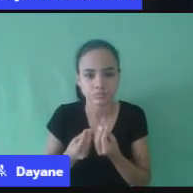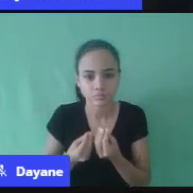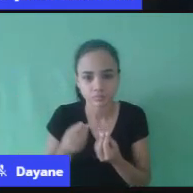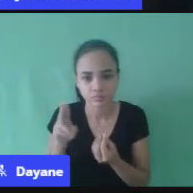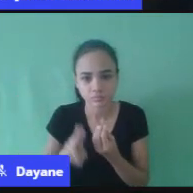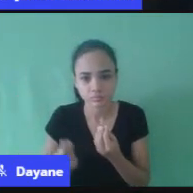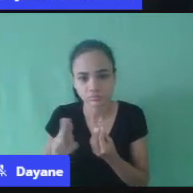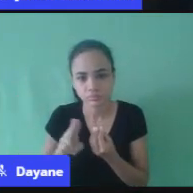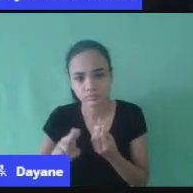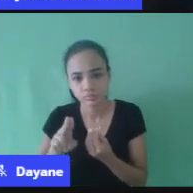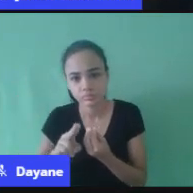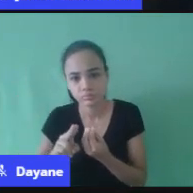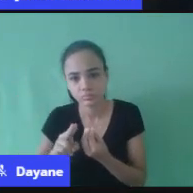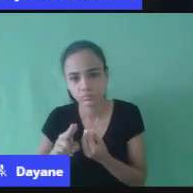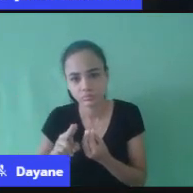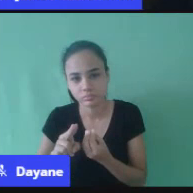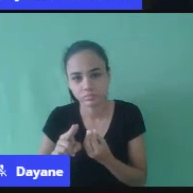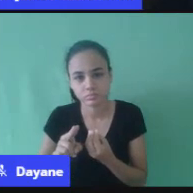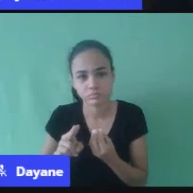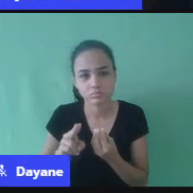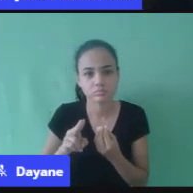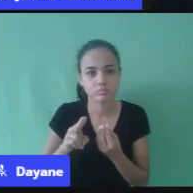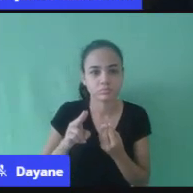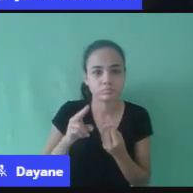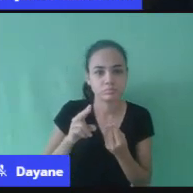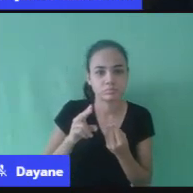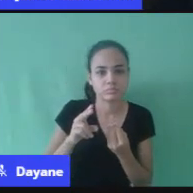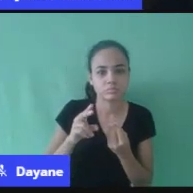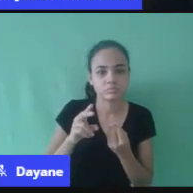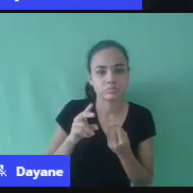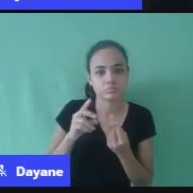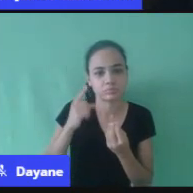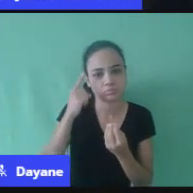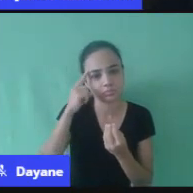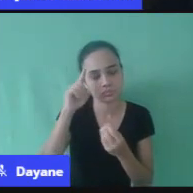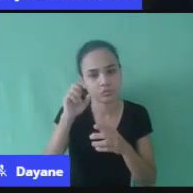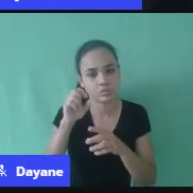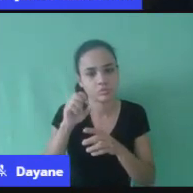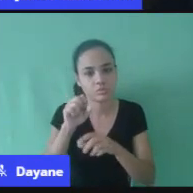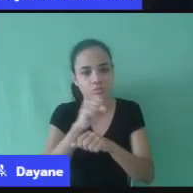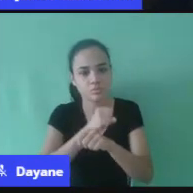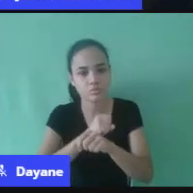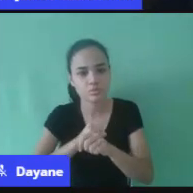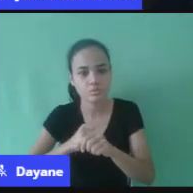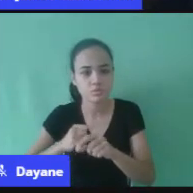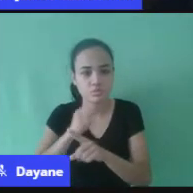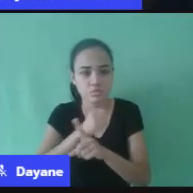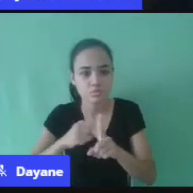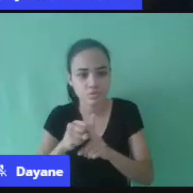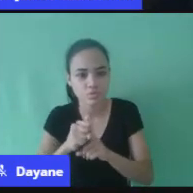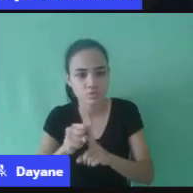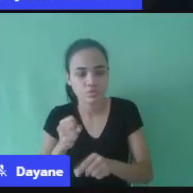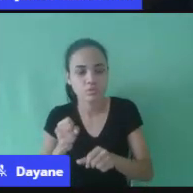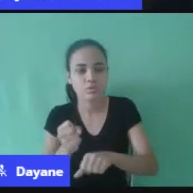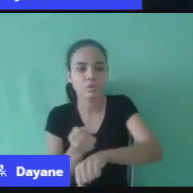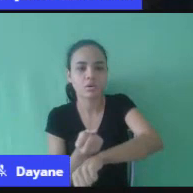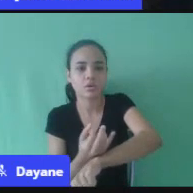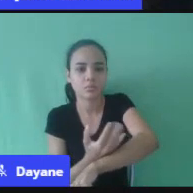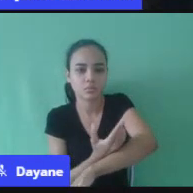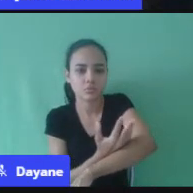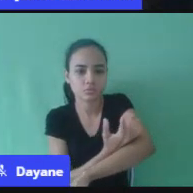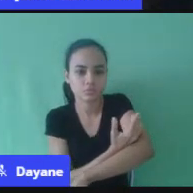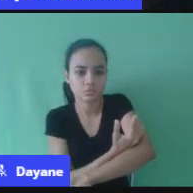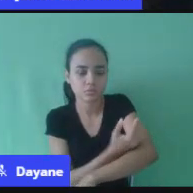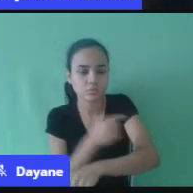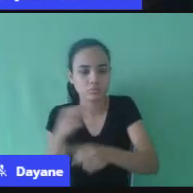socioemocionais e valores apregoados não são coerentes com o comportamento cotidiano de